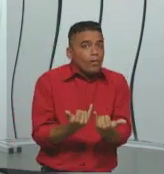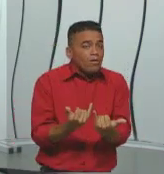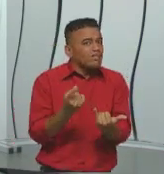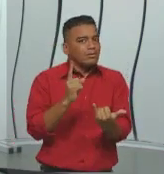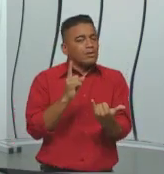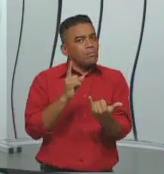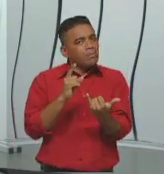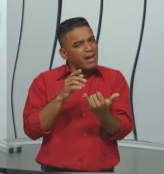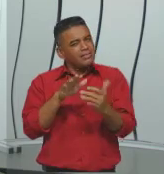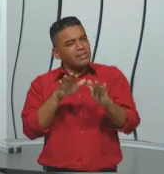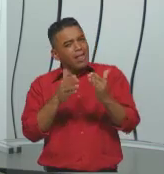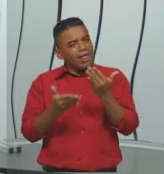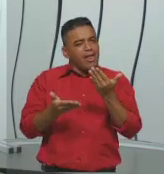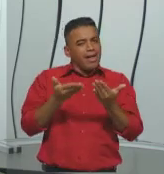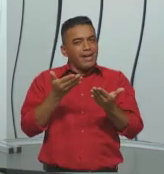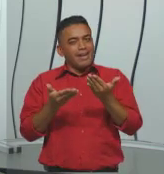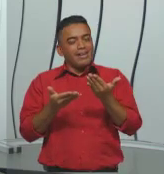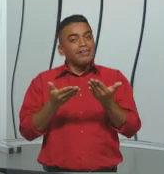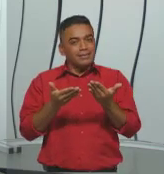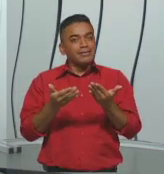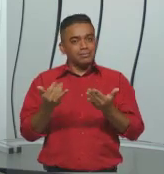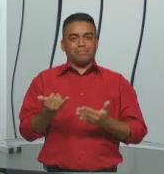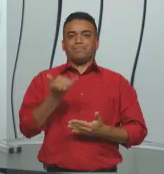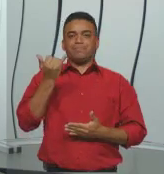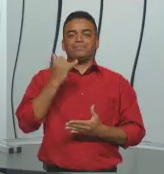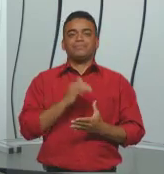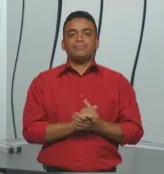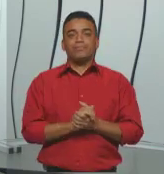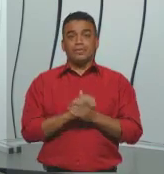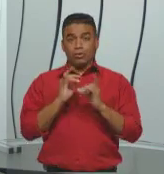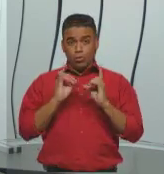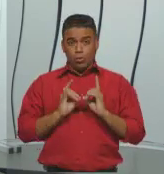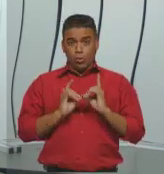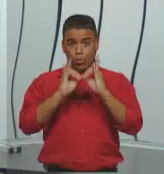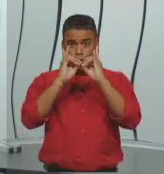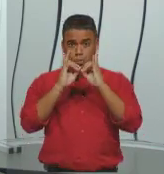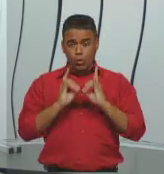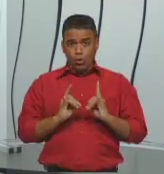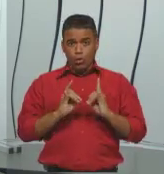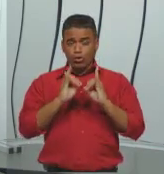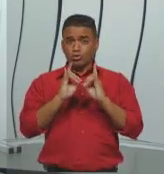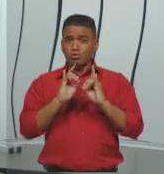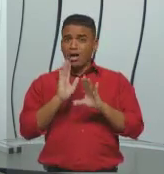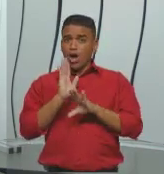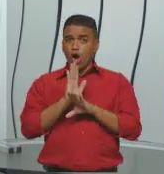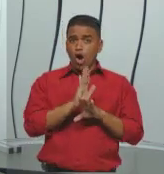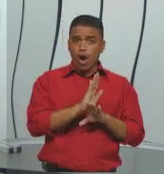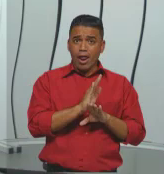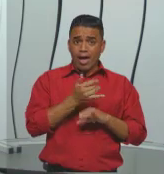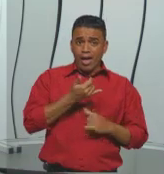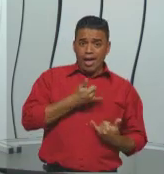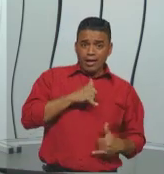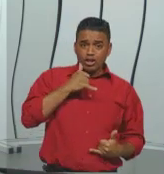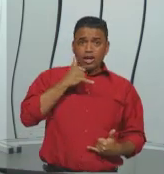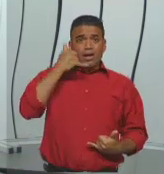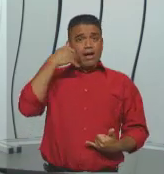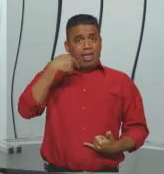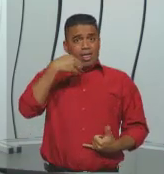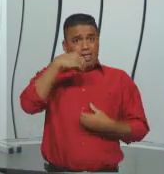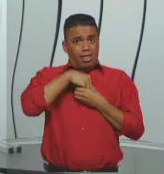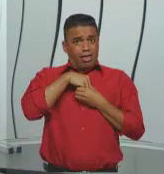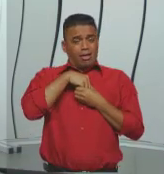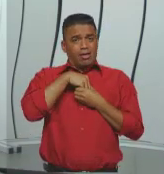limites, mas é fundamental. Só que esses hormônios aqui, inclusive, na hora de viabilizar a energia para o organismo,